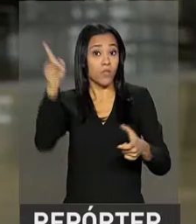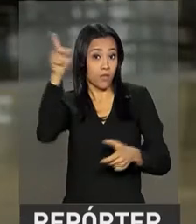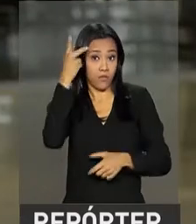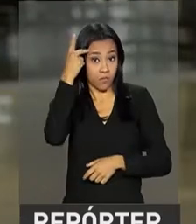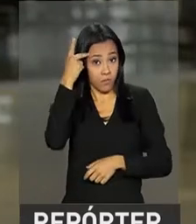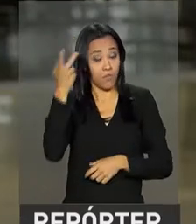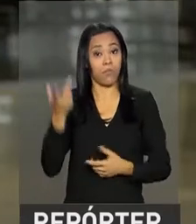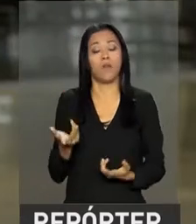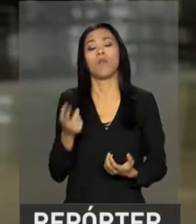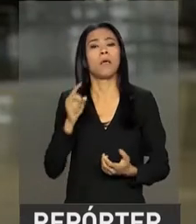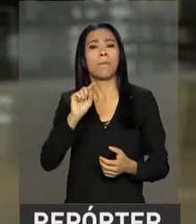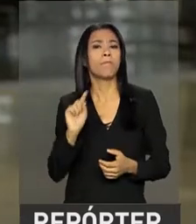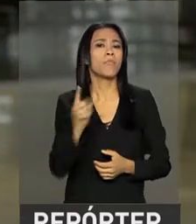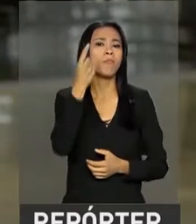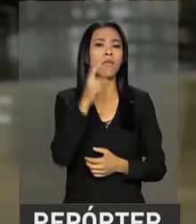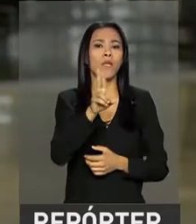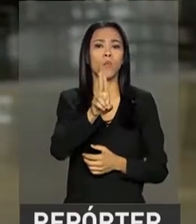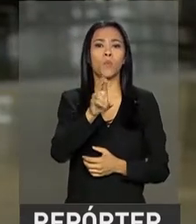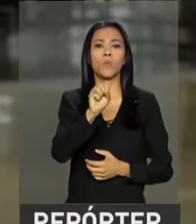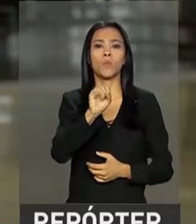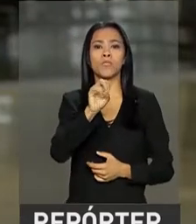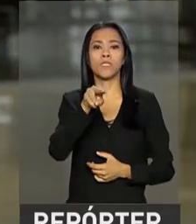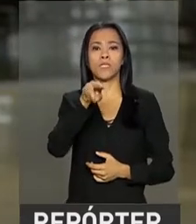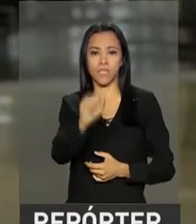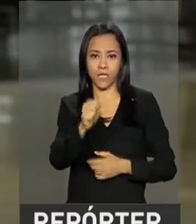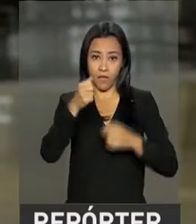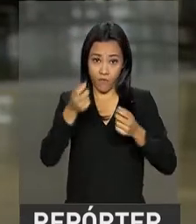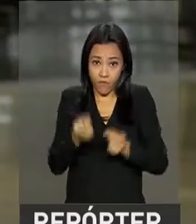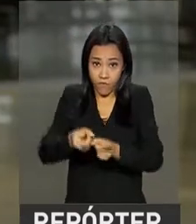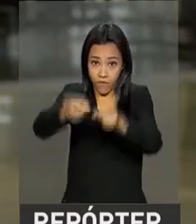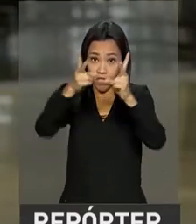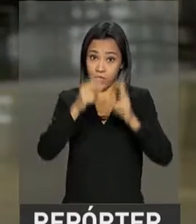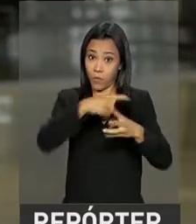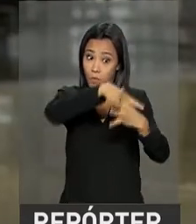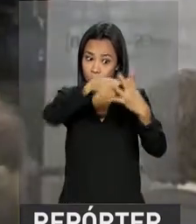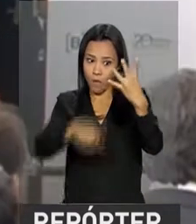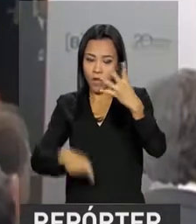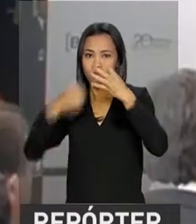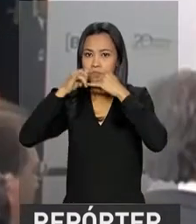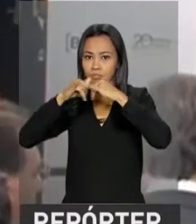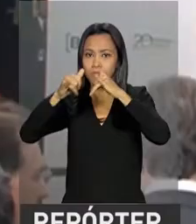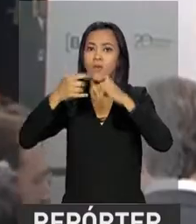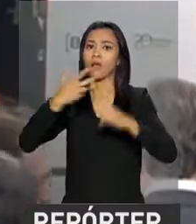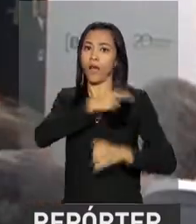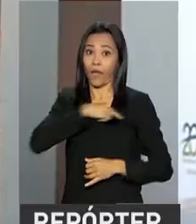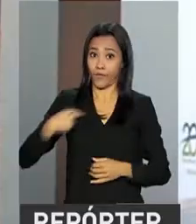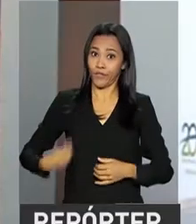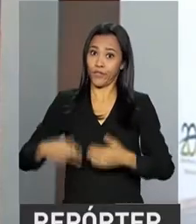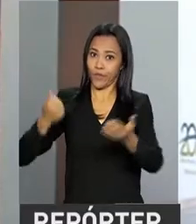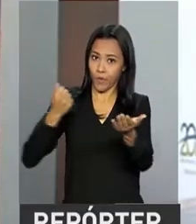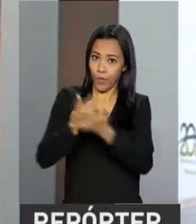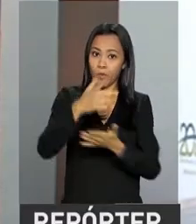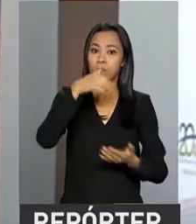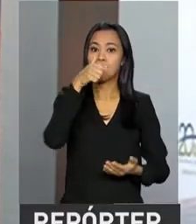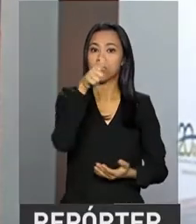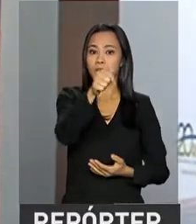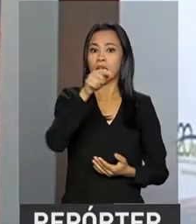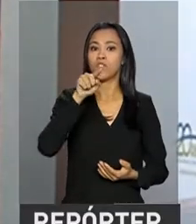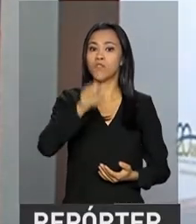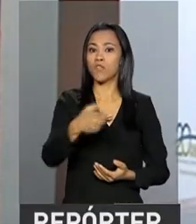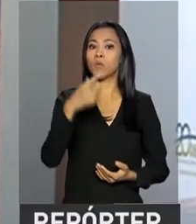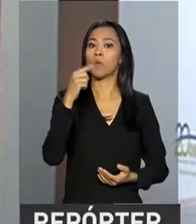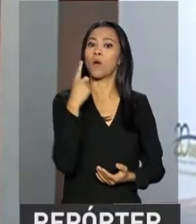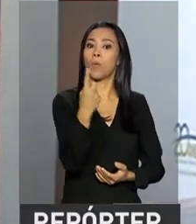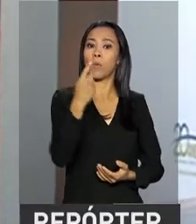Paulo. A primeira usina leiloada, a de São Simão, foi arrematada pelos chineses por 7,1 bilhões